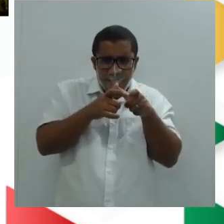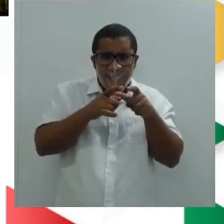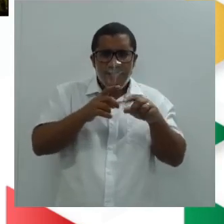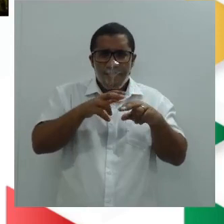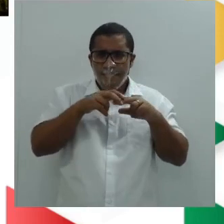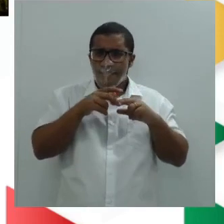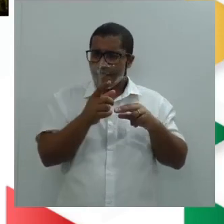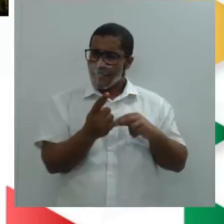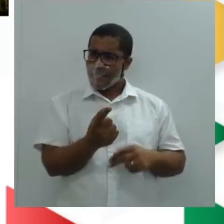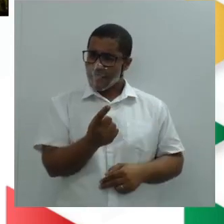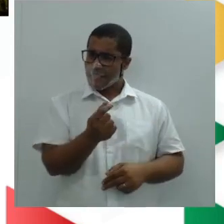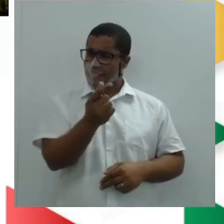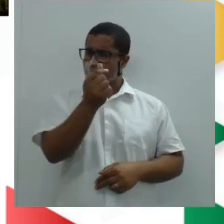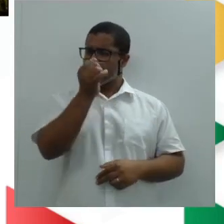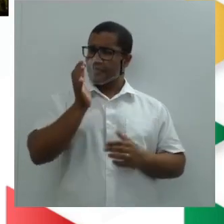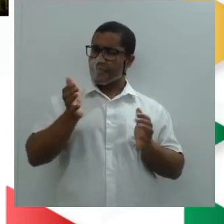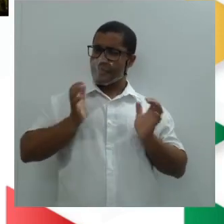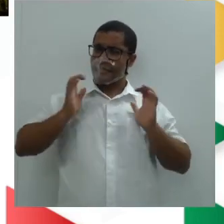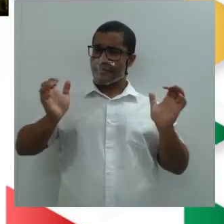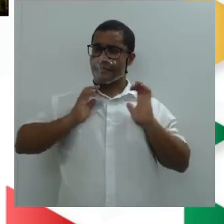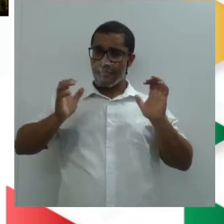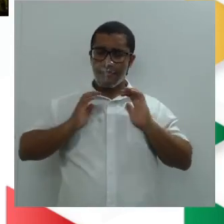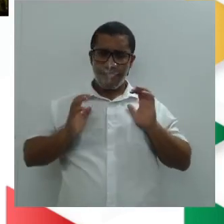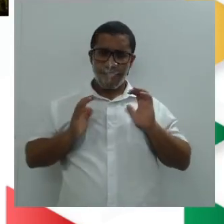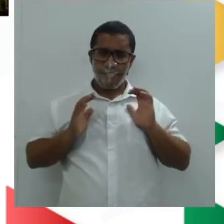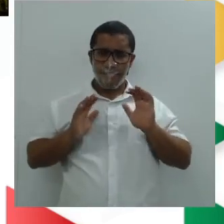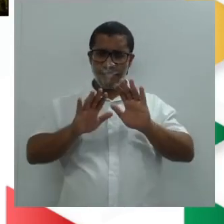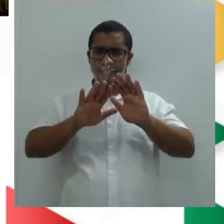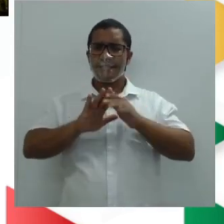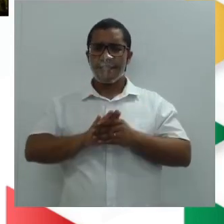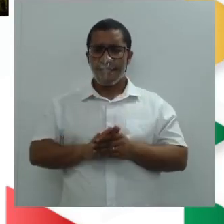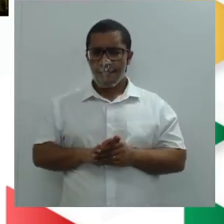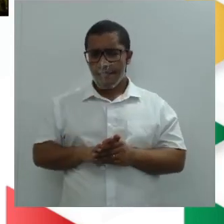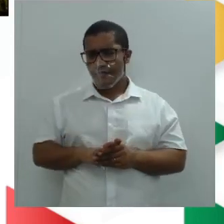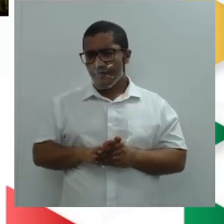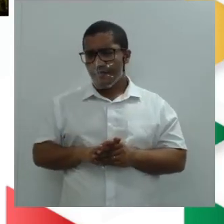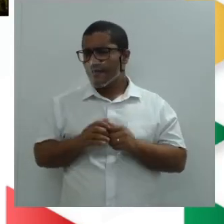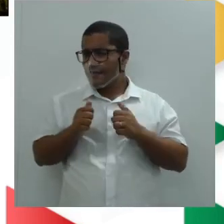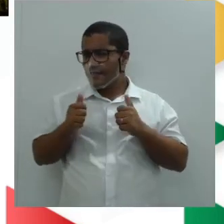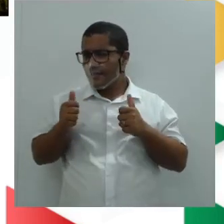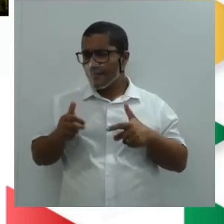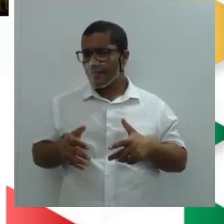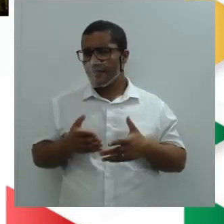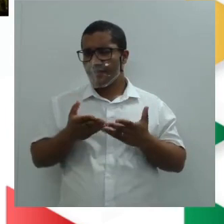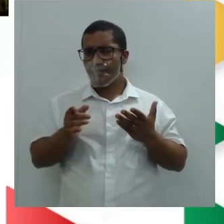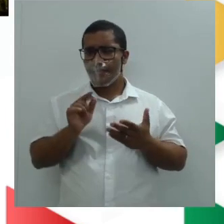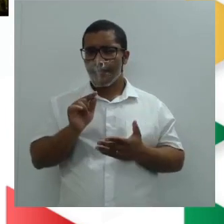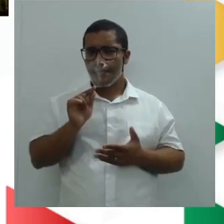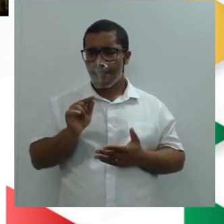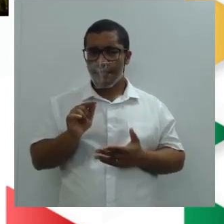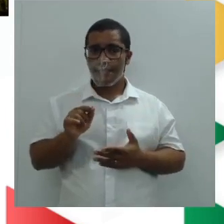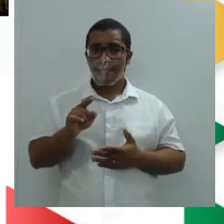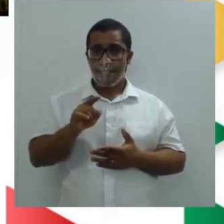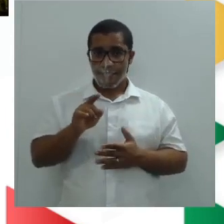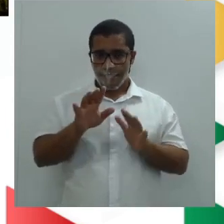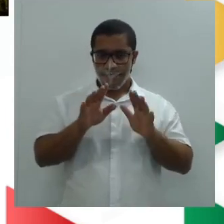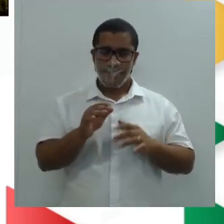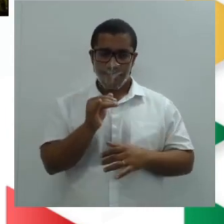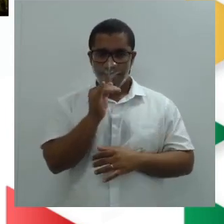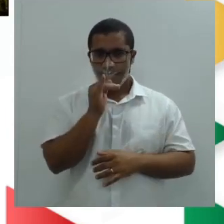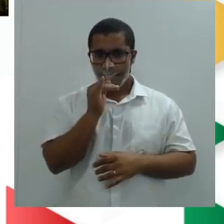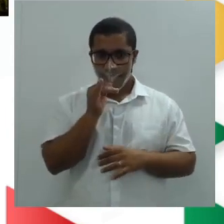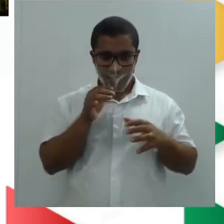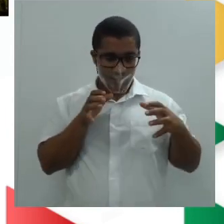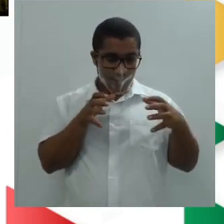altíssimo poder aquisitivo. Vamos explicar isso aí para vocês entenderem. Qual é a ideia disso aí? A ideia é pegar